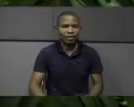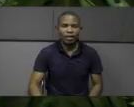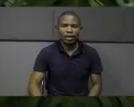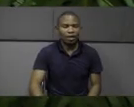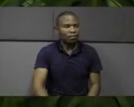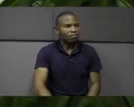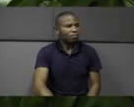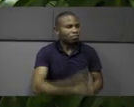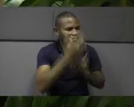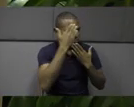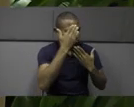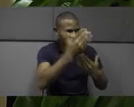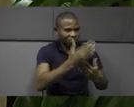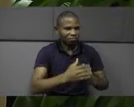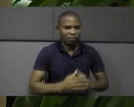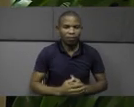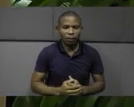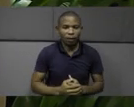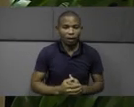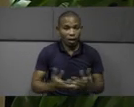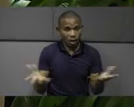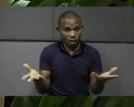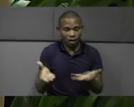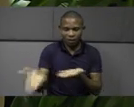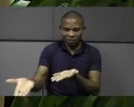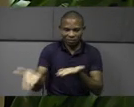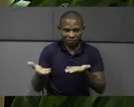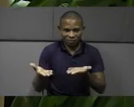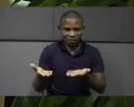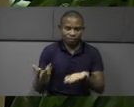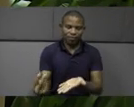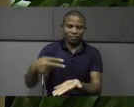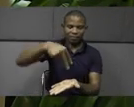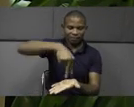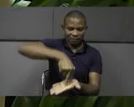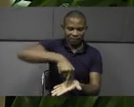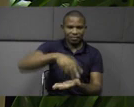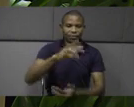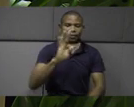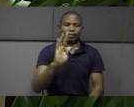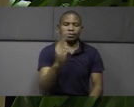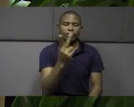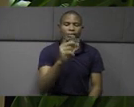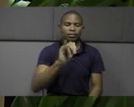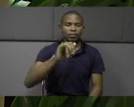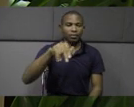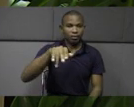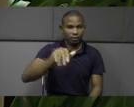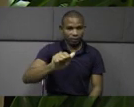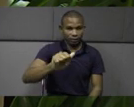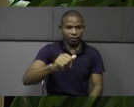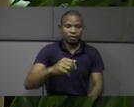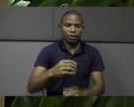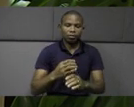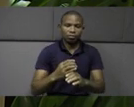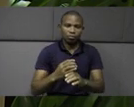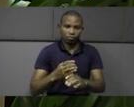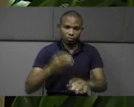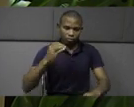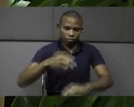gostaria agora de chamar ao palco tainá de paula arquiteta e urbanista ativista feminista